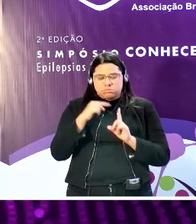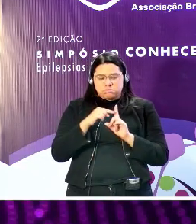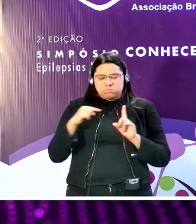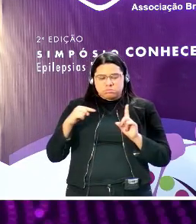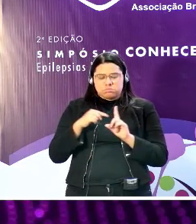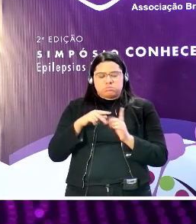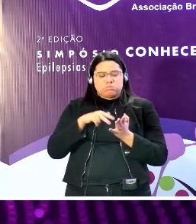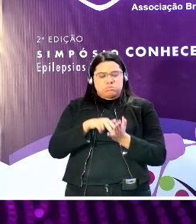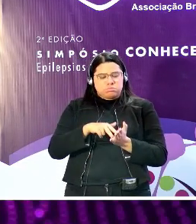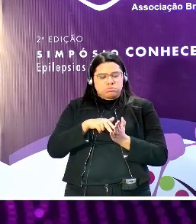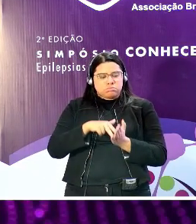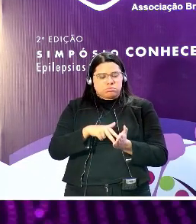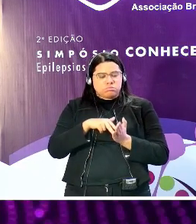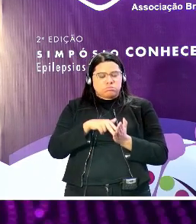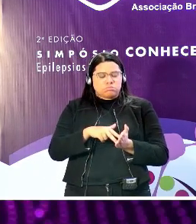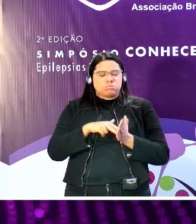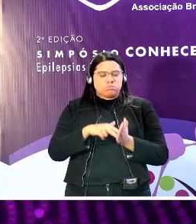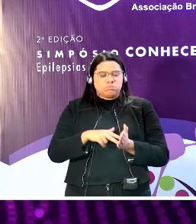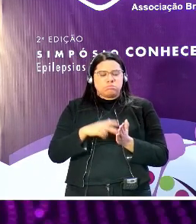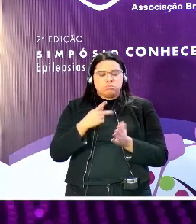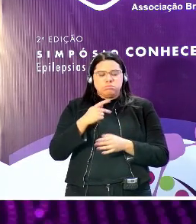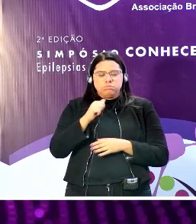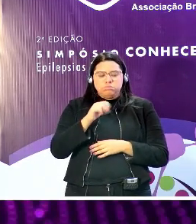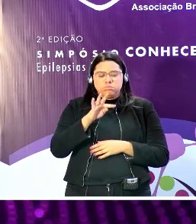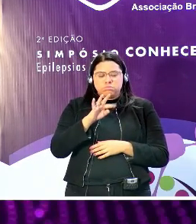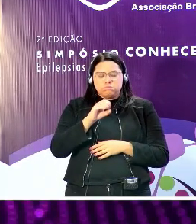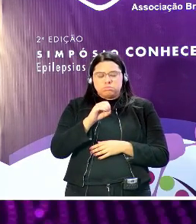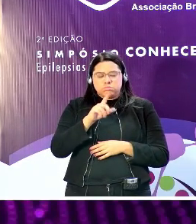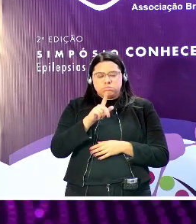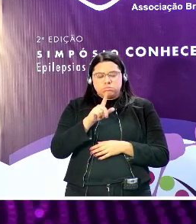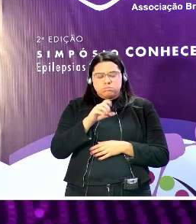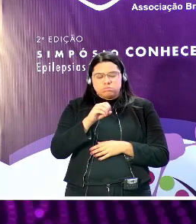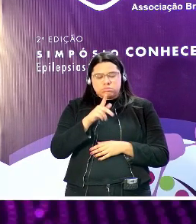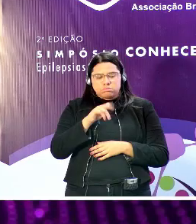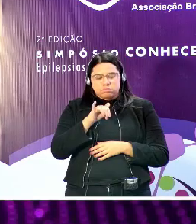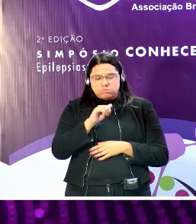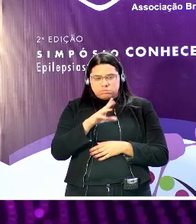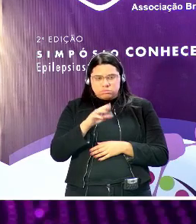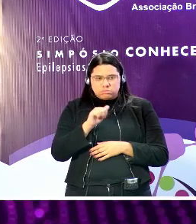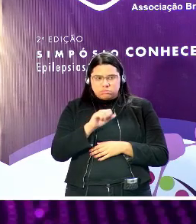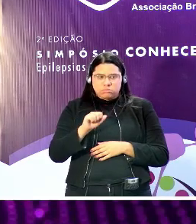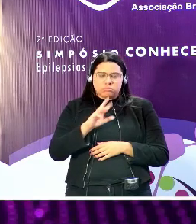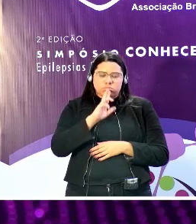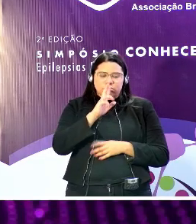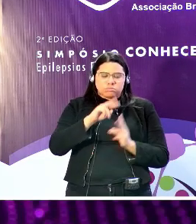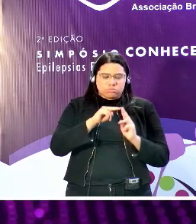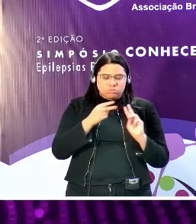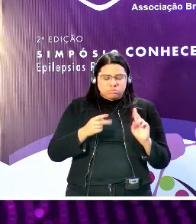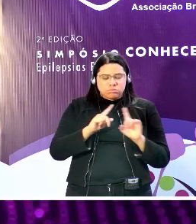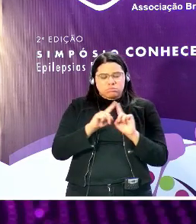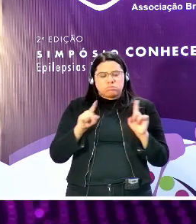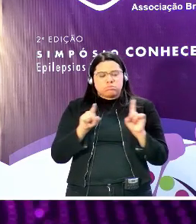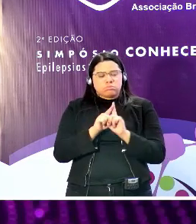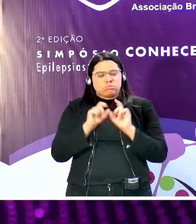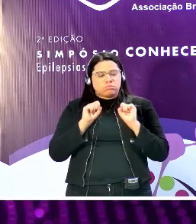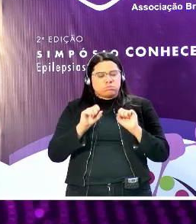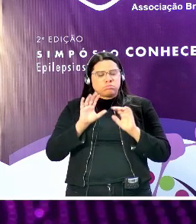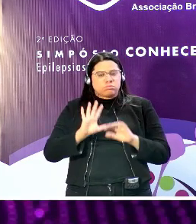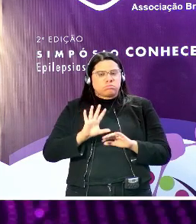que são patológicas também, que são hiperexcitáveis, que são resultado de mutações, mas que também podem